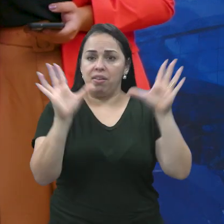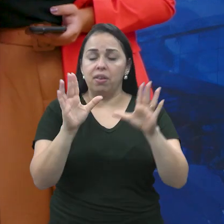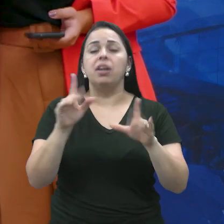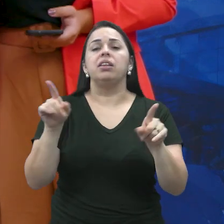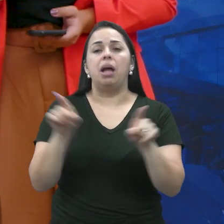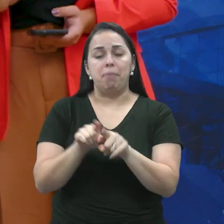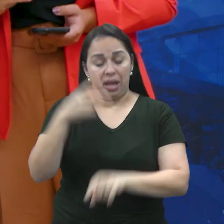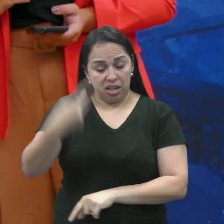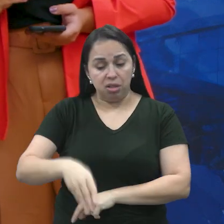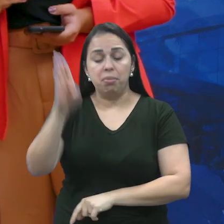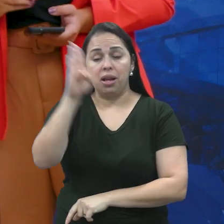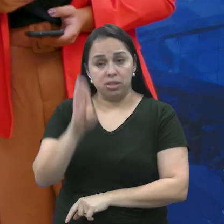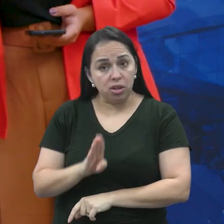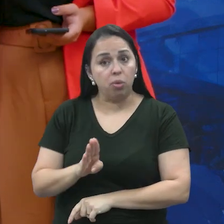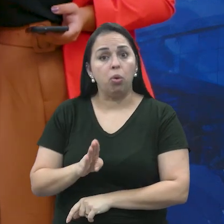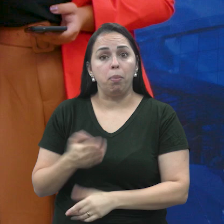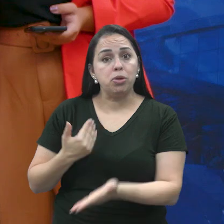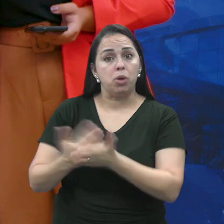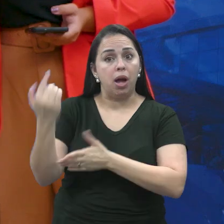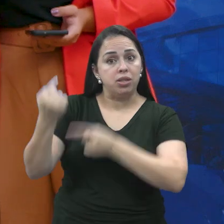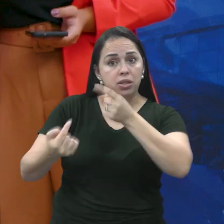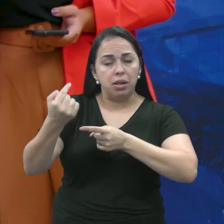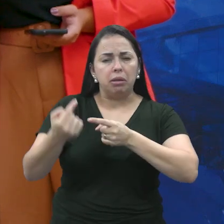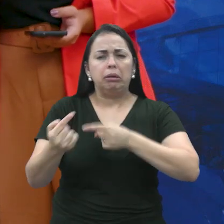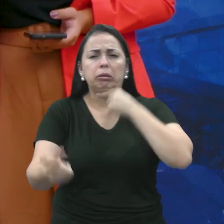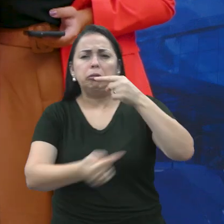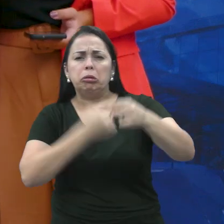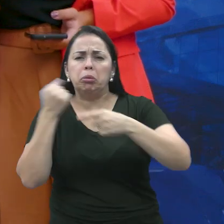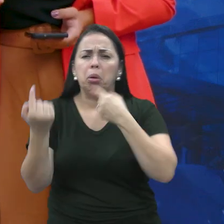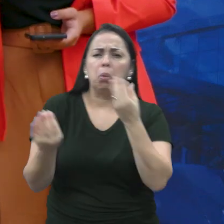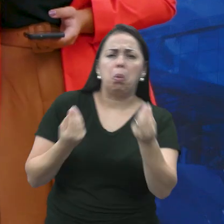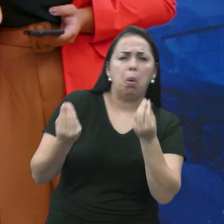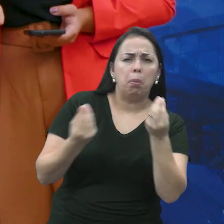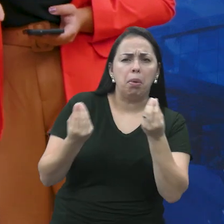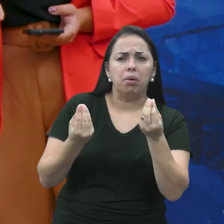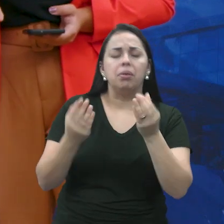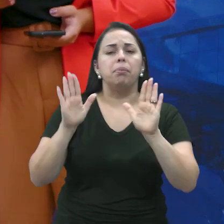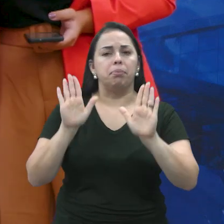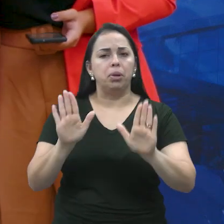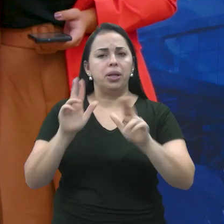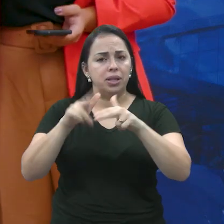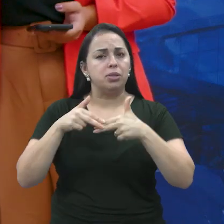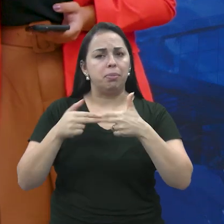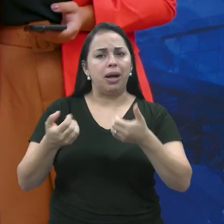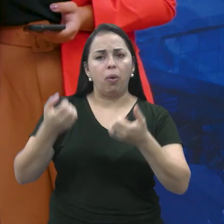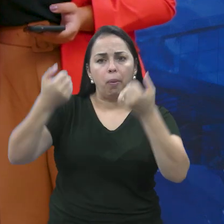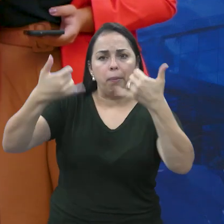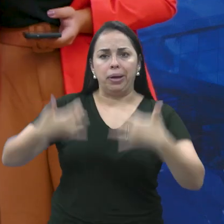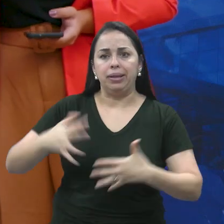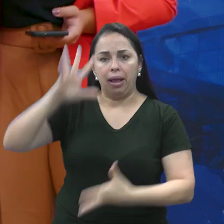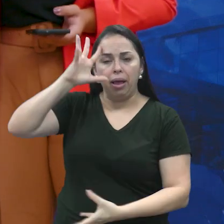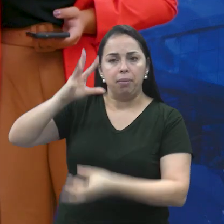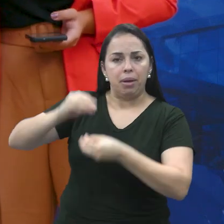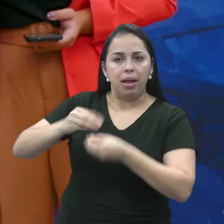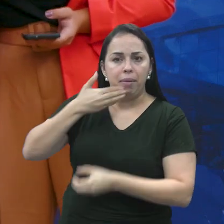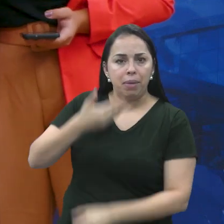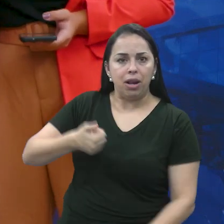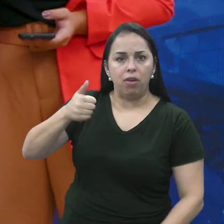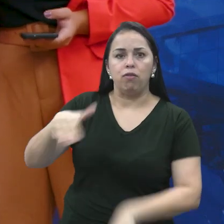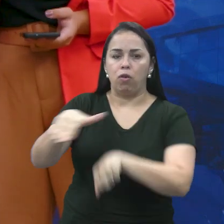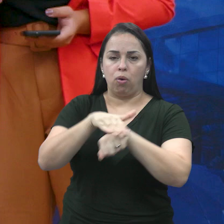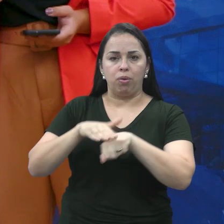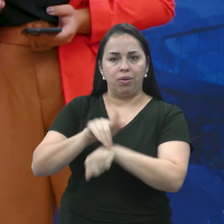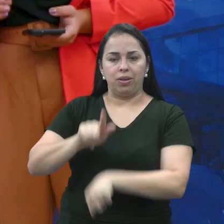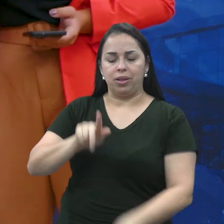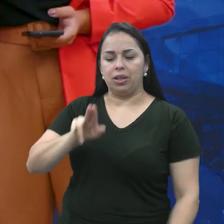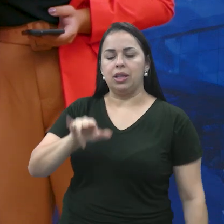no Brasil voltou à tona. Muitas pessoas têm dúvida de como isso vai funcionar na prática. Para a gente entender melhor sobre esse assunto, eu converso com o